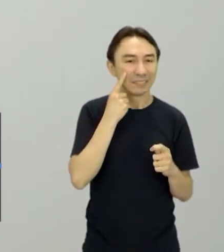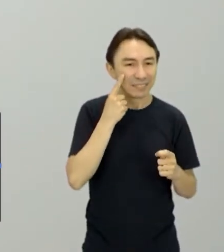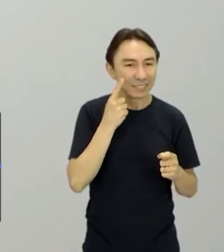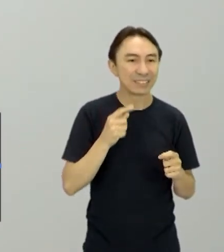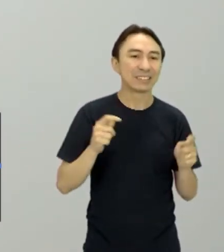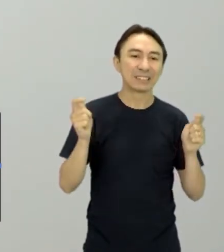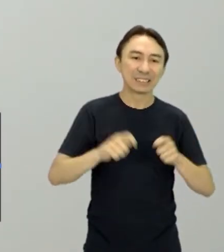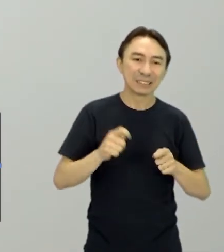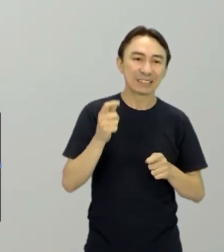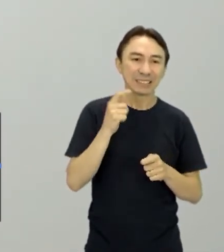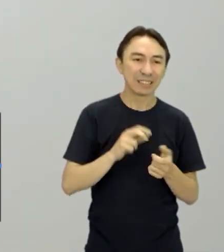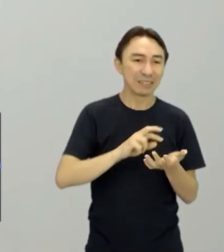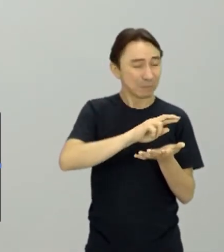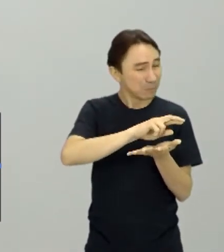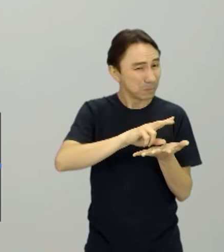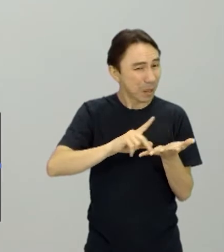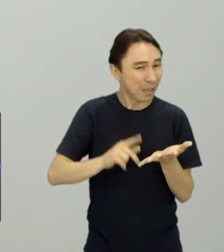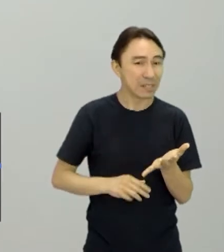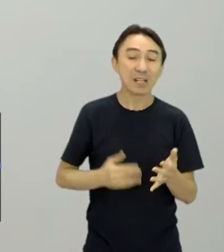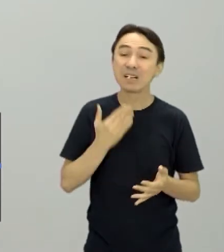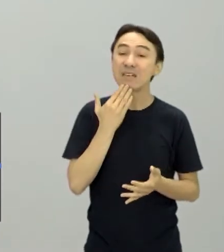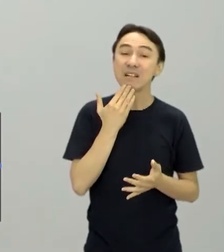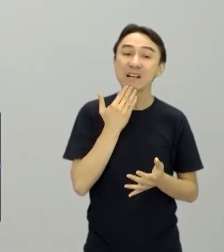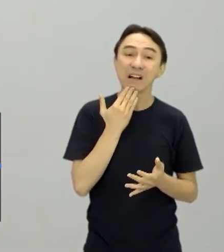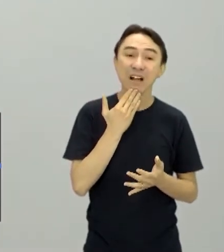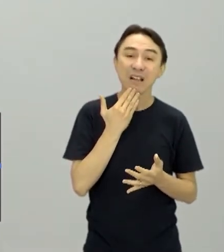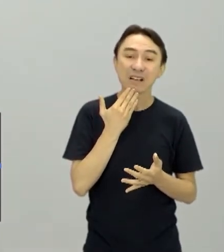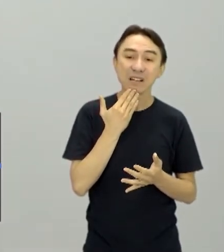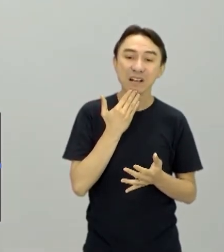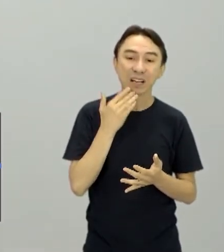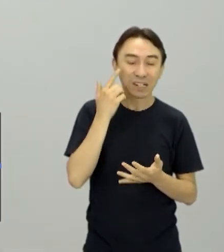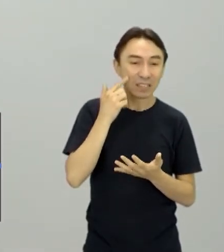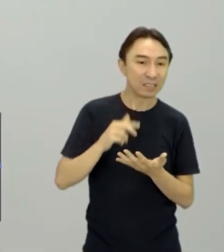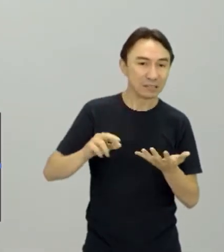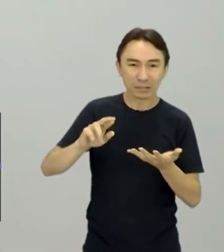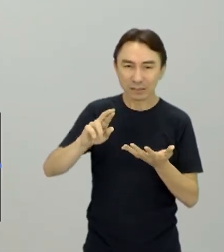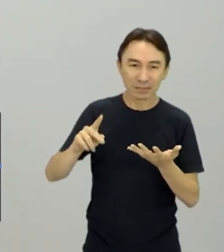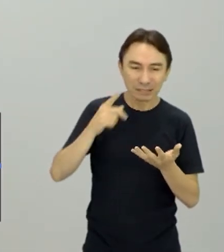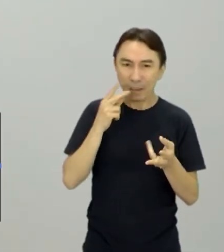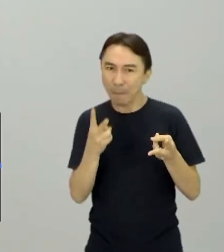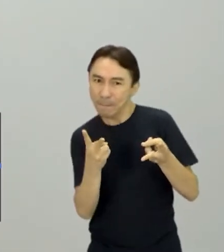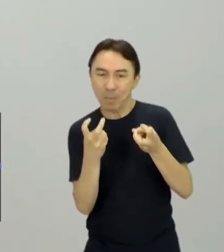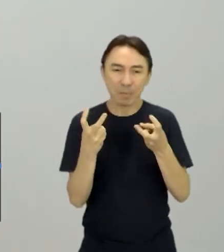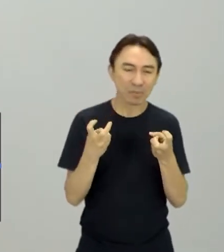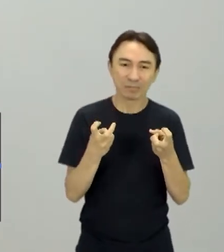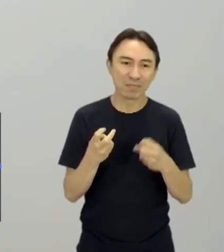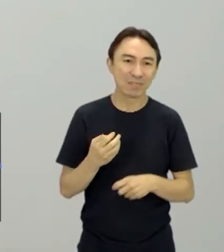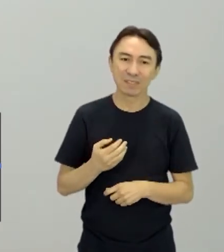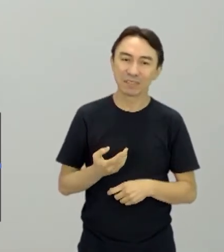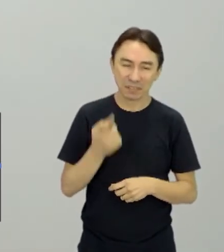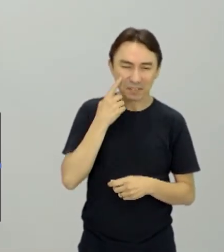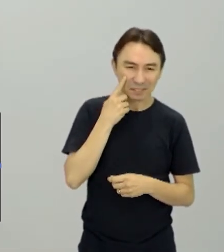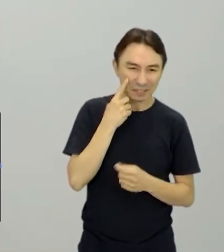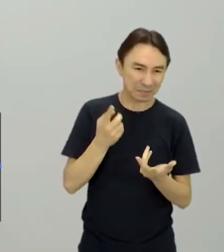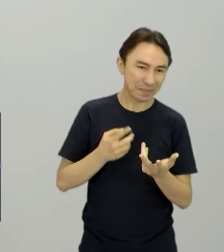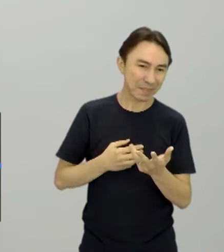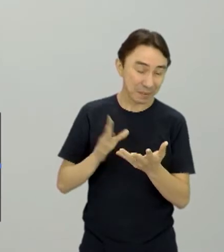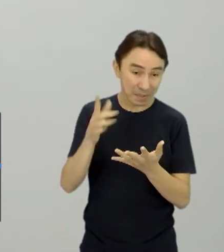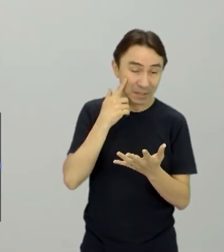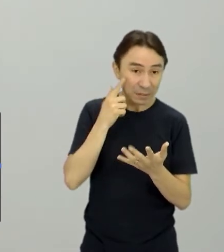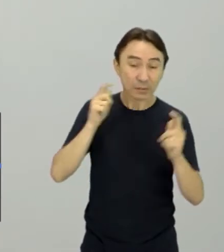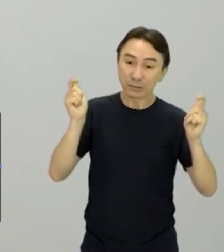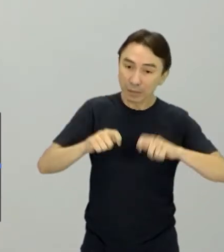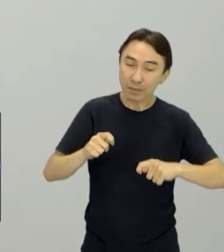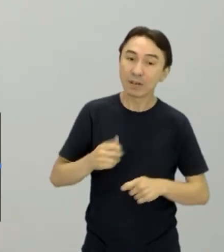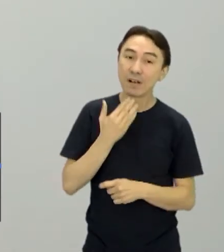várias deformações que a Terra tem, que são imperceptíveis para você se você tiver no aplicativo. Eu estou vendo quadriculado aqui. A gente